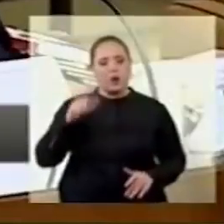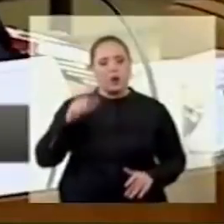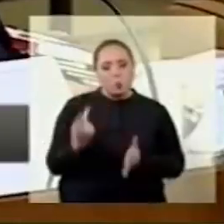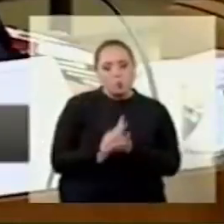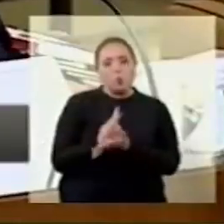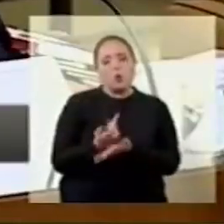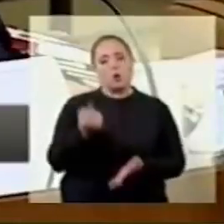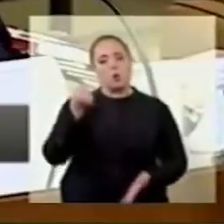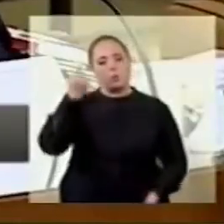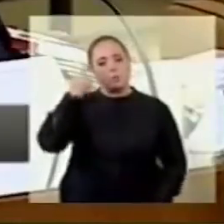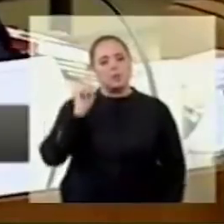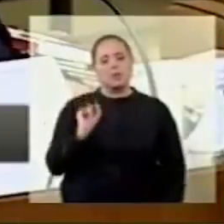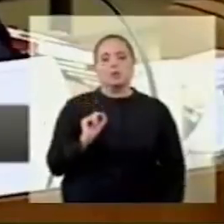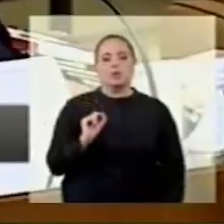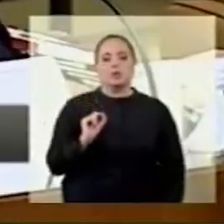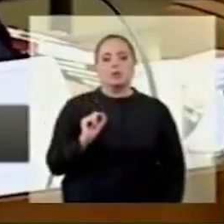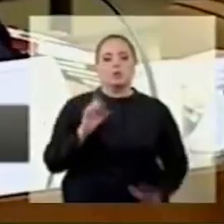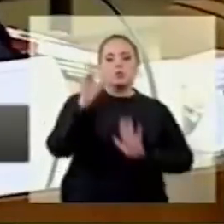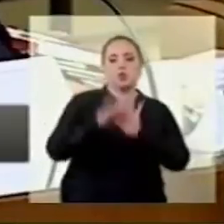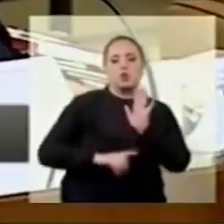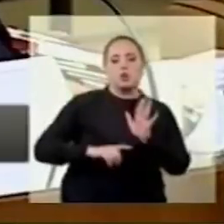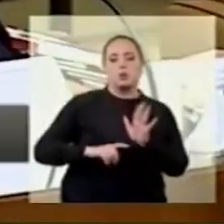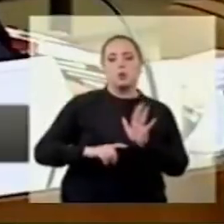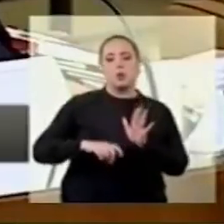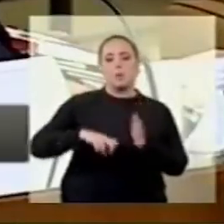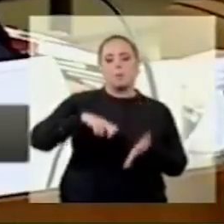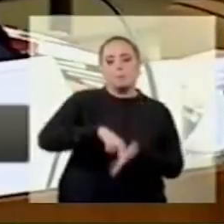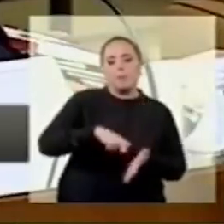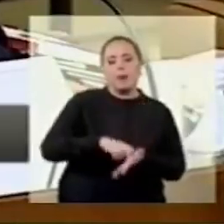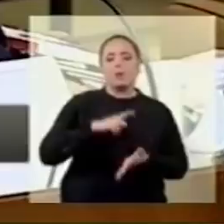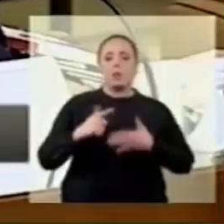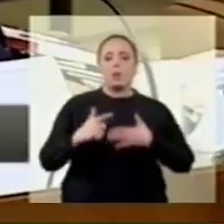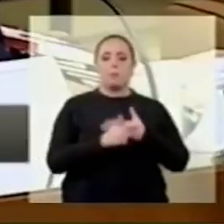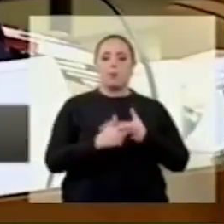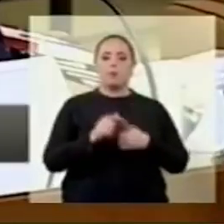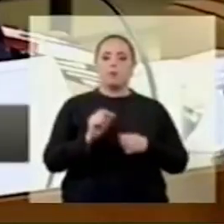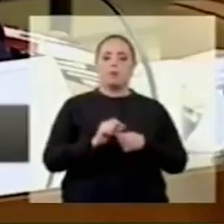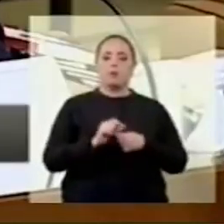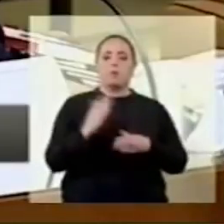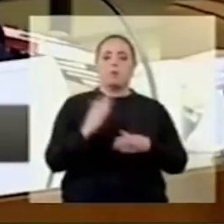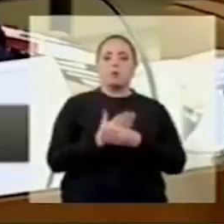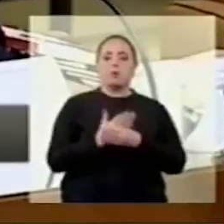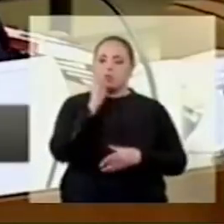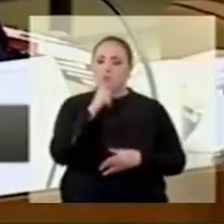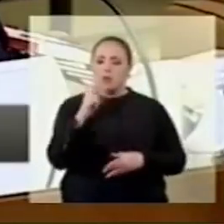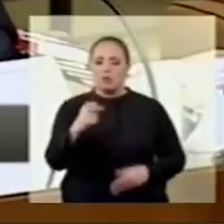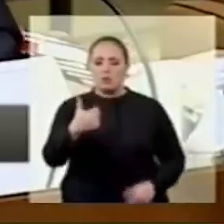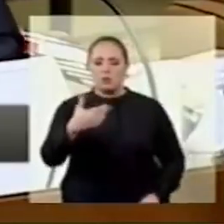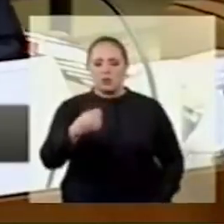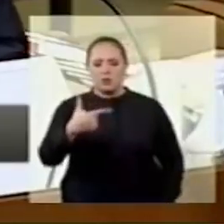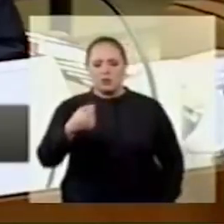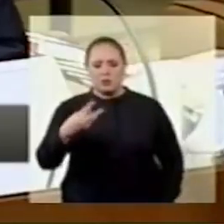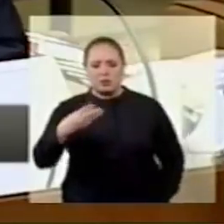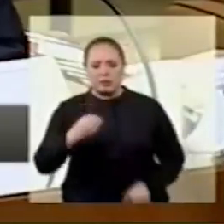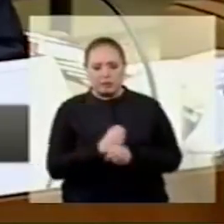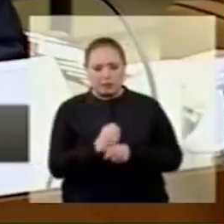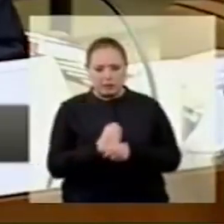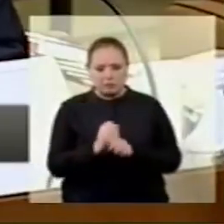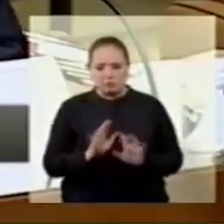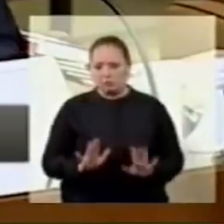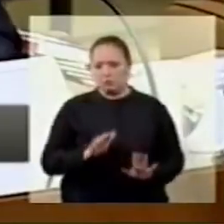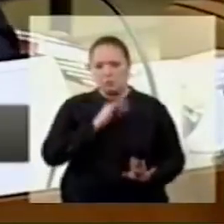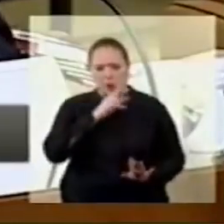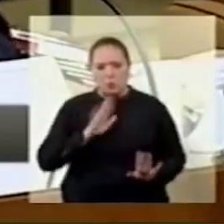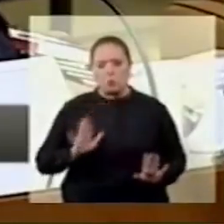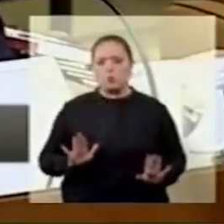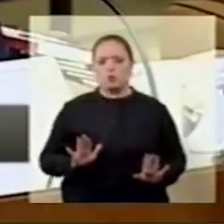erro achar que o direito penal deve ter esse papel de fazer processo durar 5, 10, 15, 20, 30 anos. Não